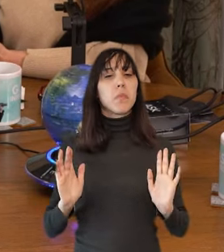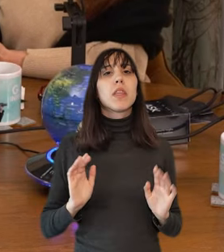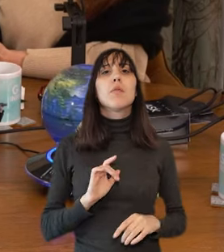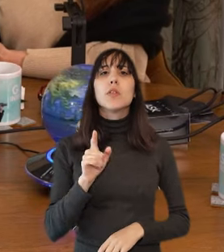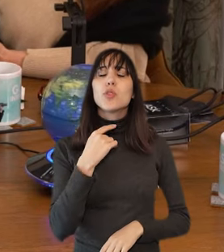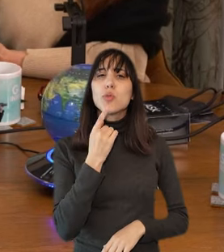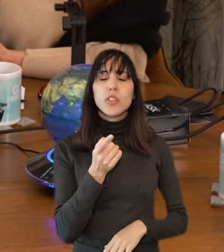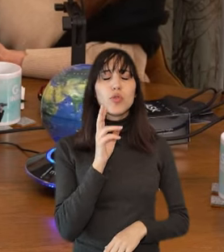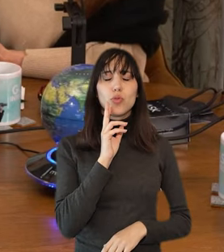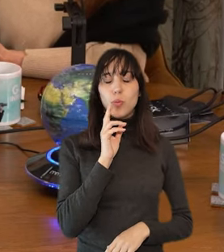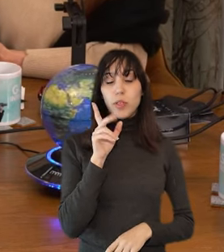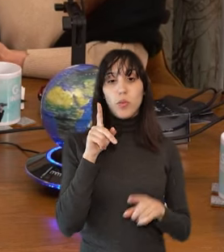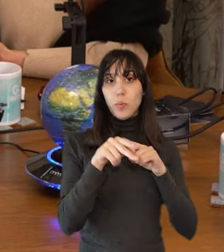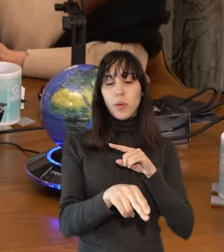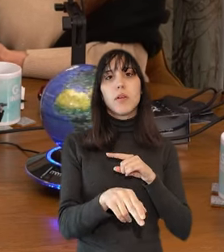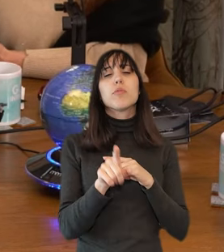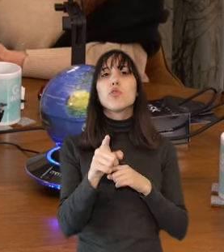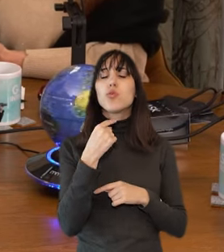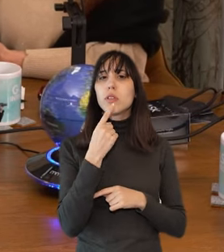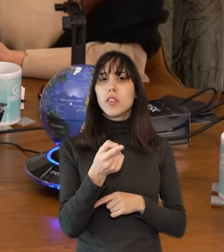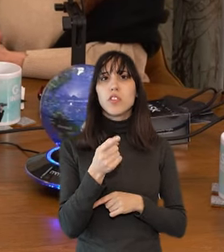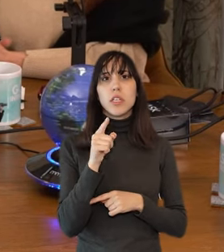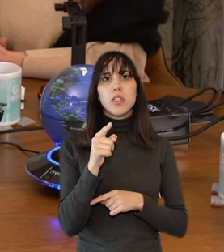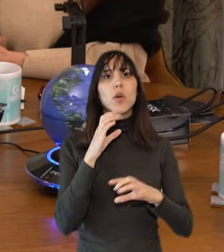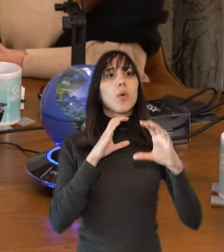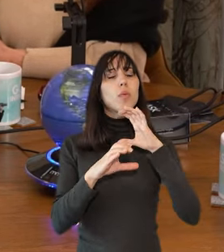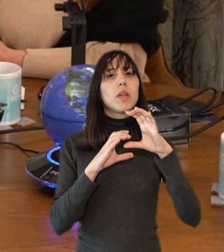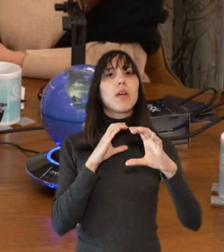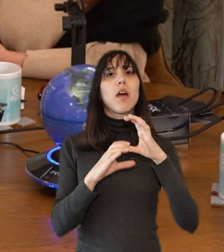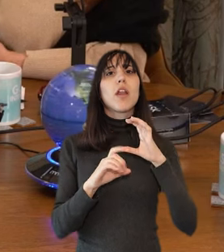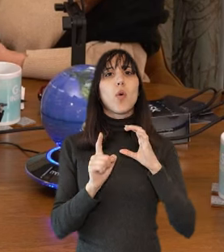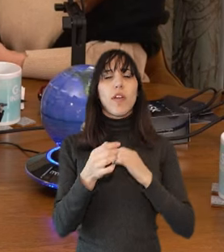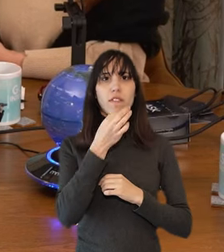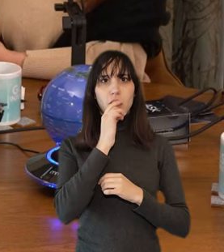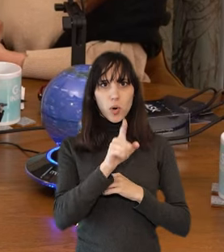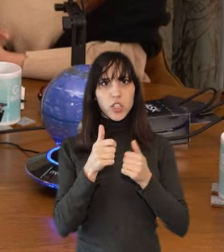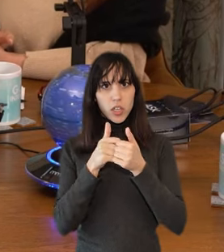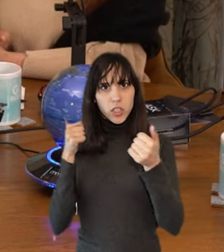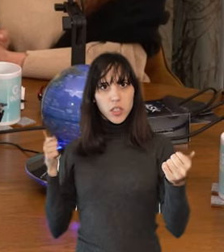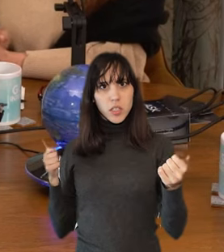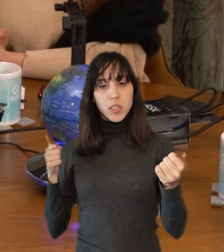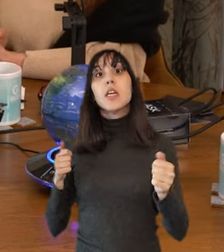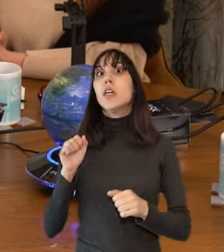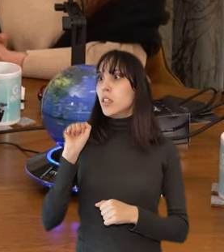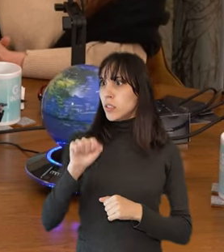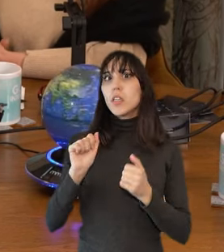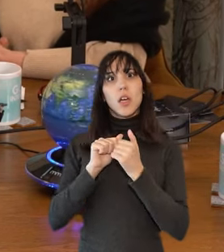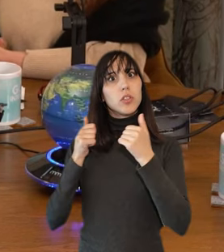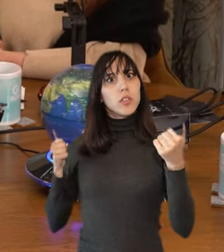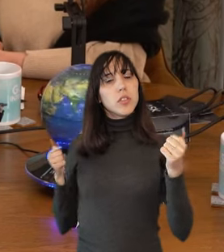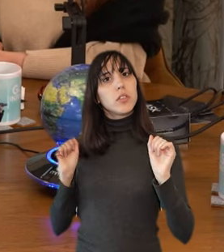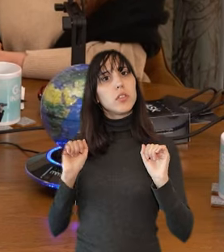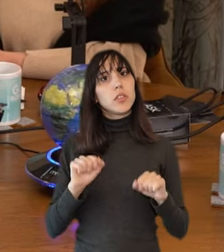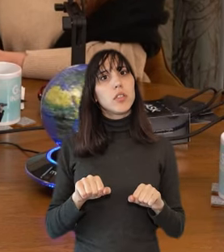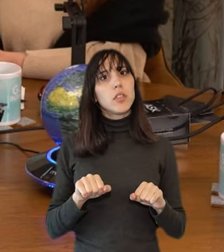tu dizes isso peço desculpa te interromper mas quando tu di exir se comunicar tu estás a falar em termos online em termos online sim